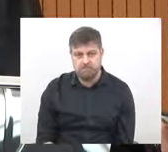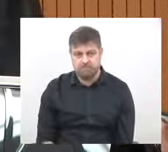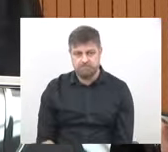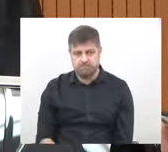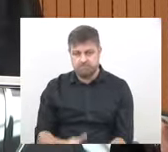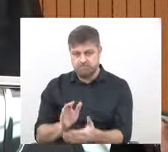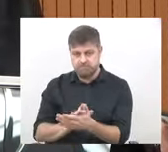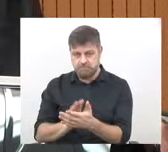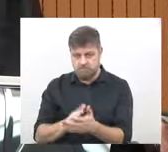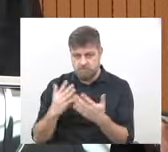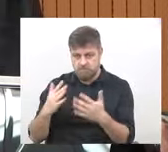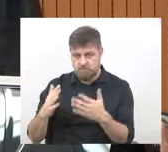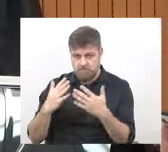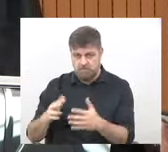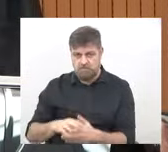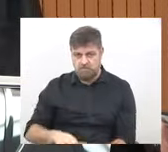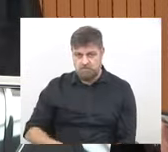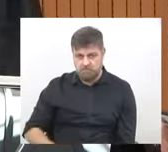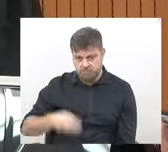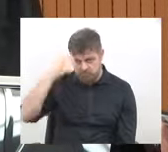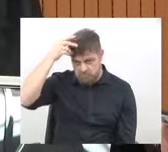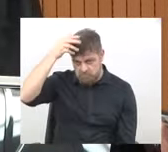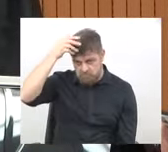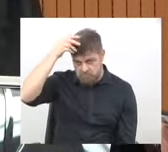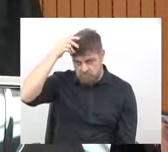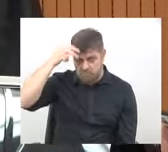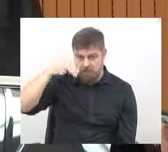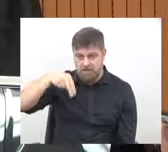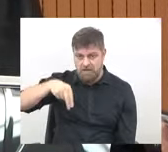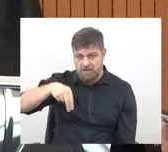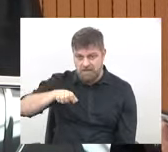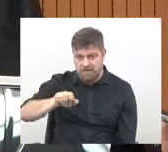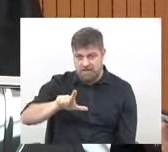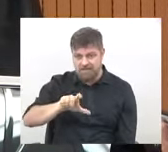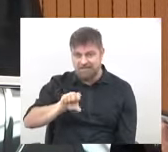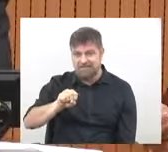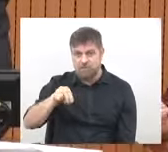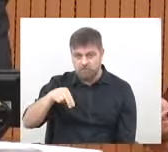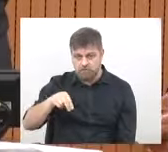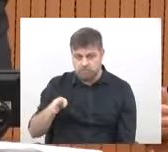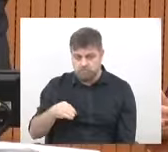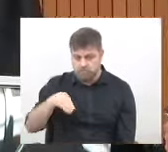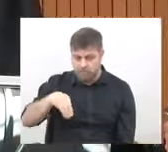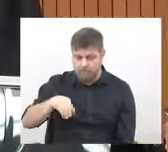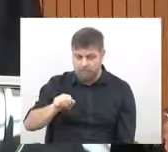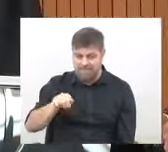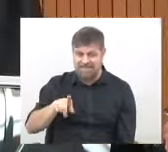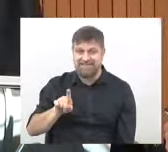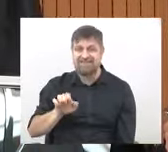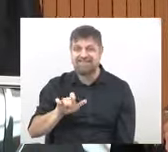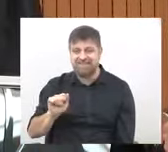aplauso para Nelson Mandela, falecido dia 5 de dezembro de 2013. Em camisa.